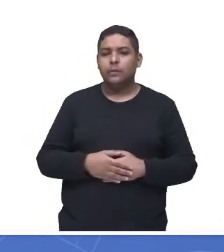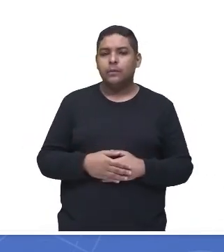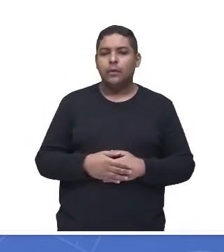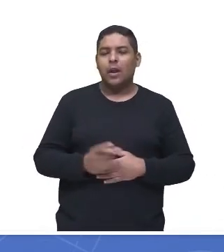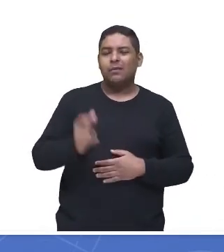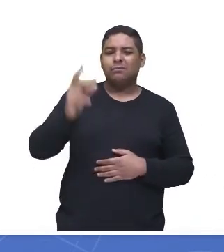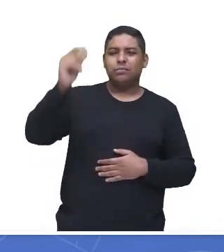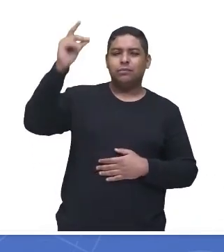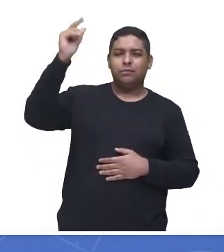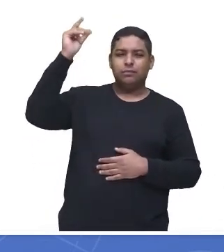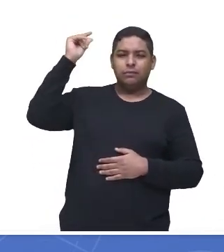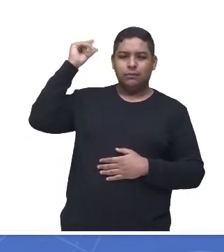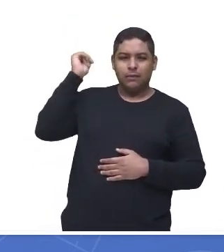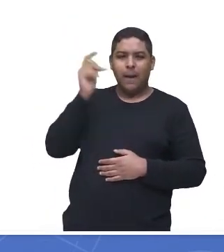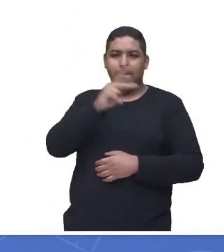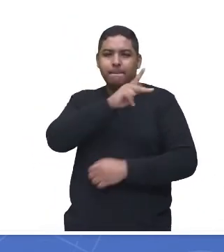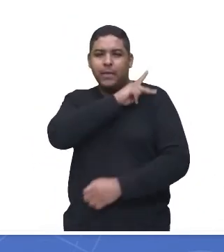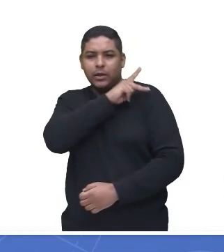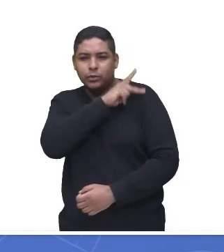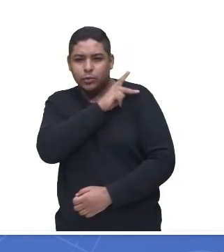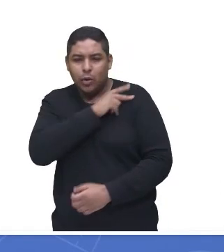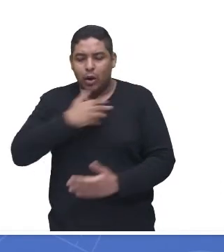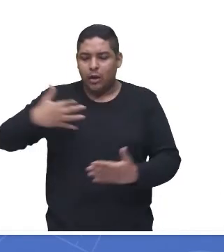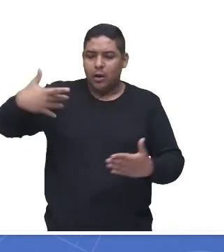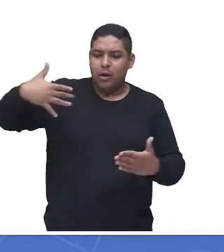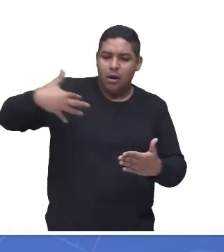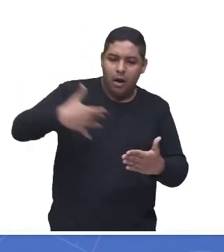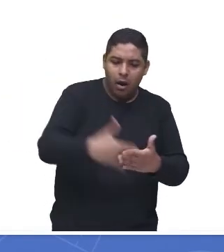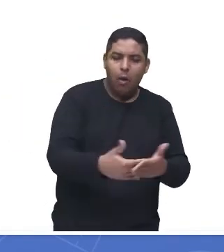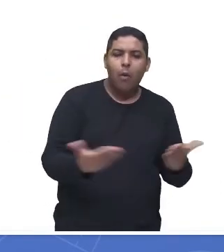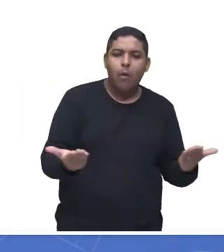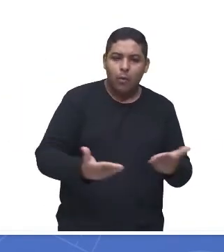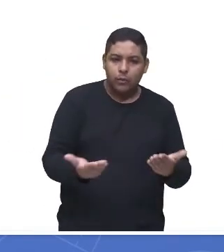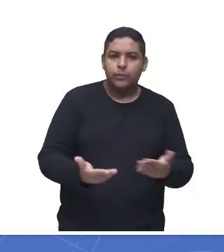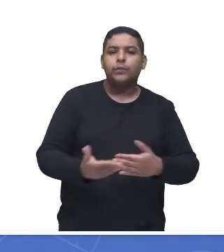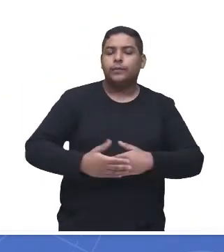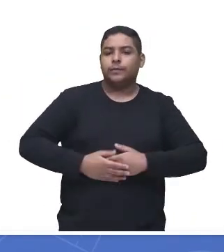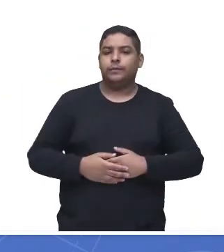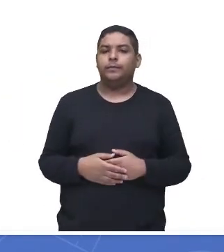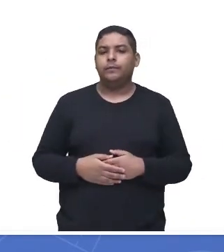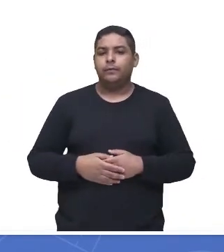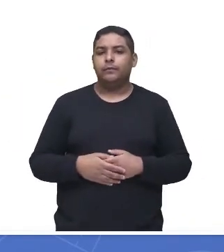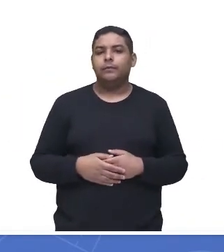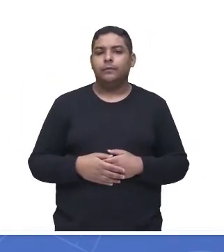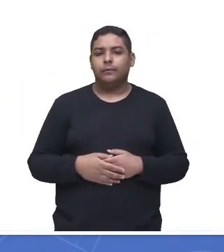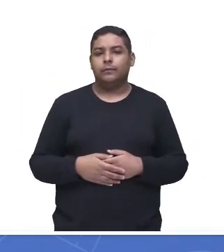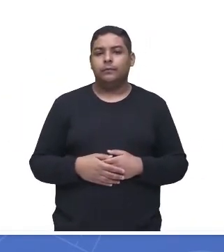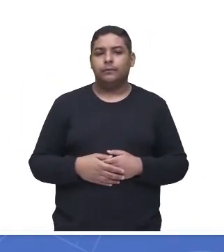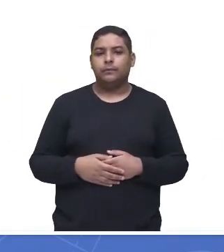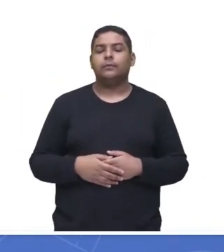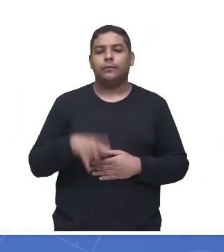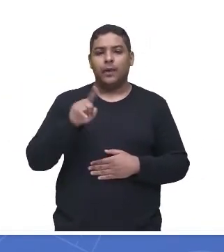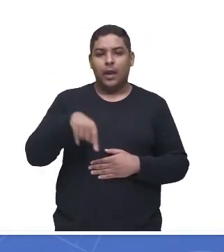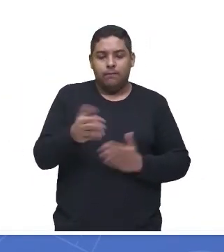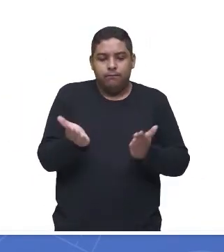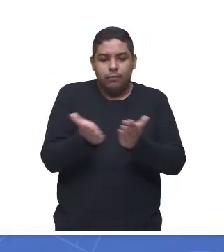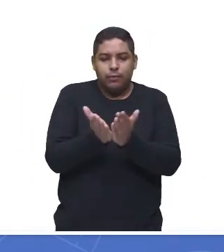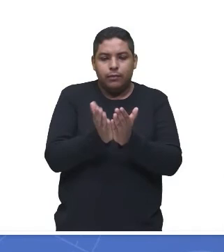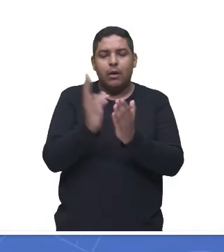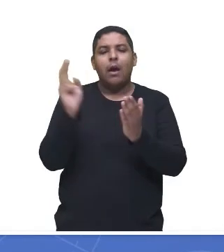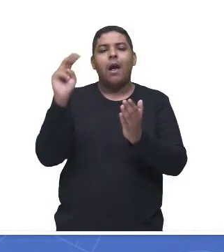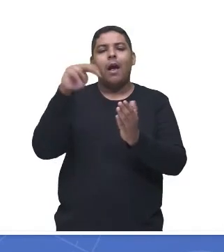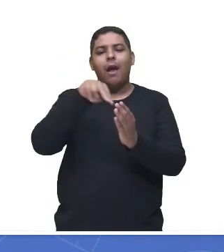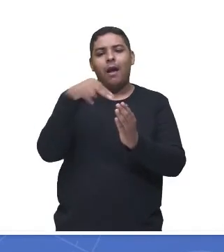tempo da caverna até hoje, sobre essa questão. E a Larissa colocou aí o ponto de vista do cristianismo,